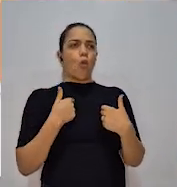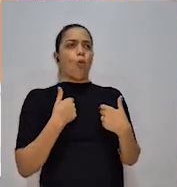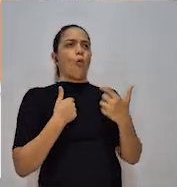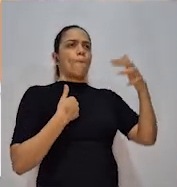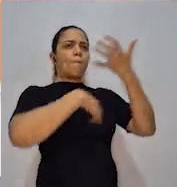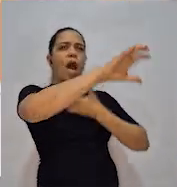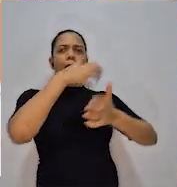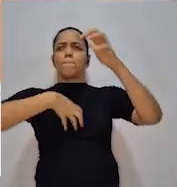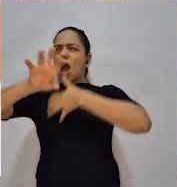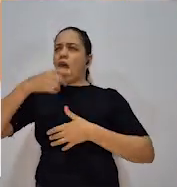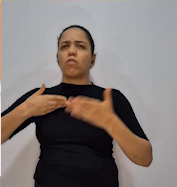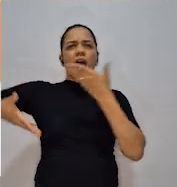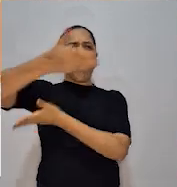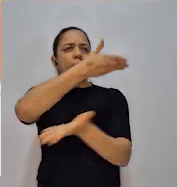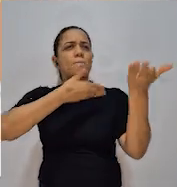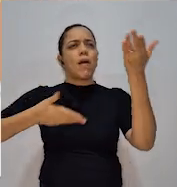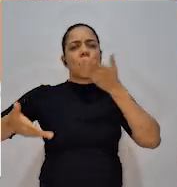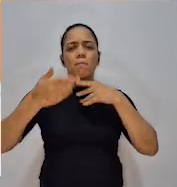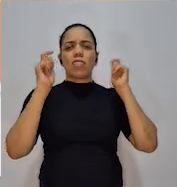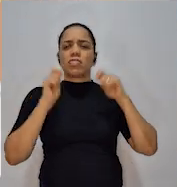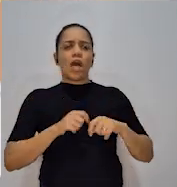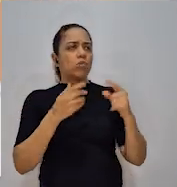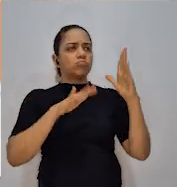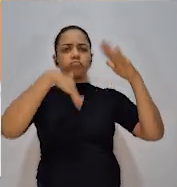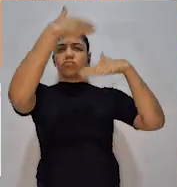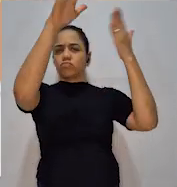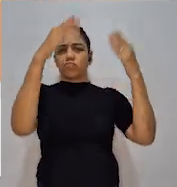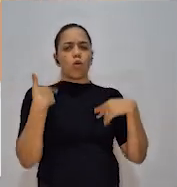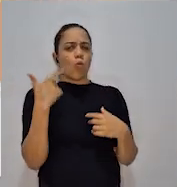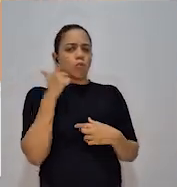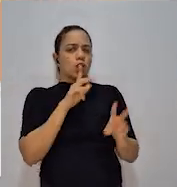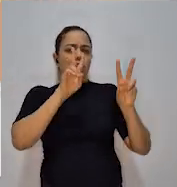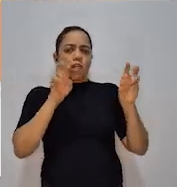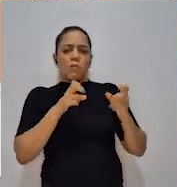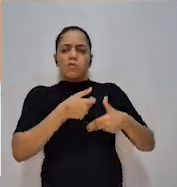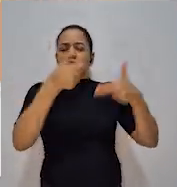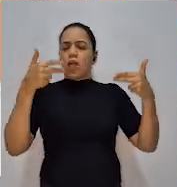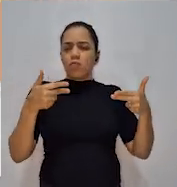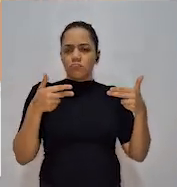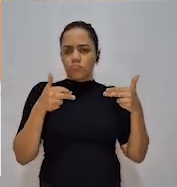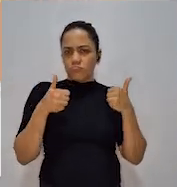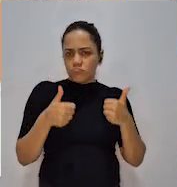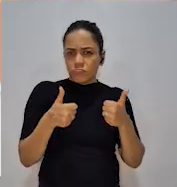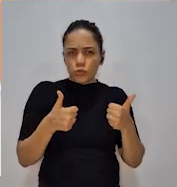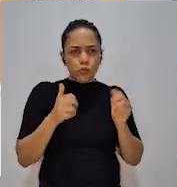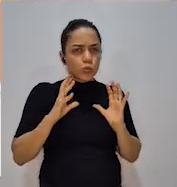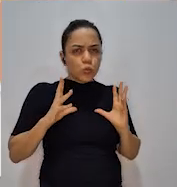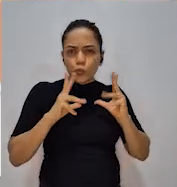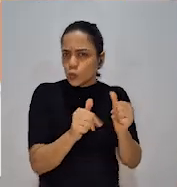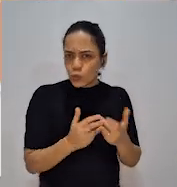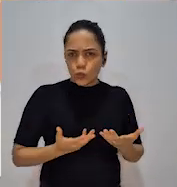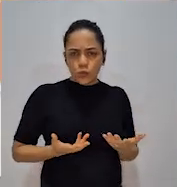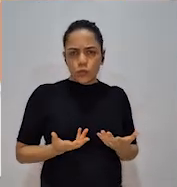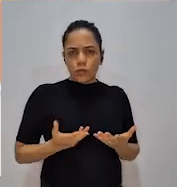poder ajudar com que a gente possa avançar na temática diversidade. Mas eu descobri, né,